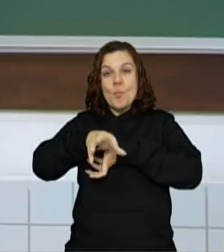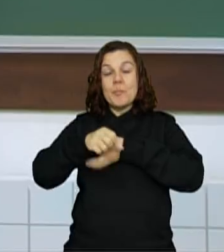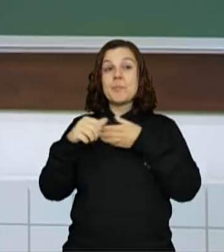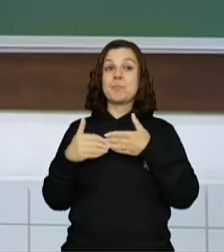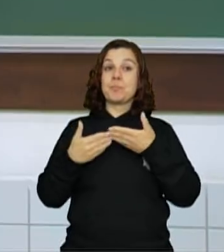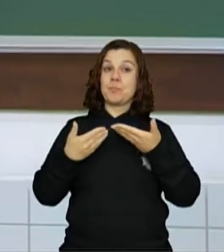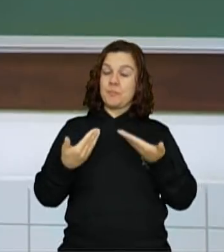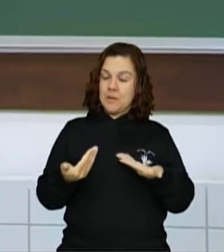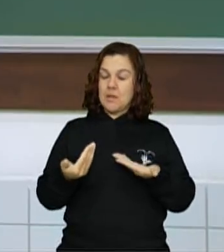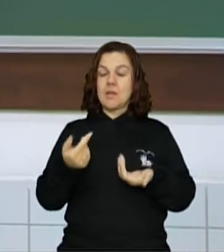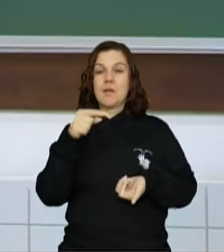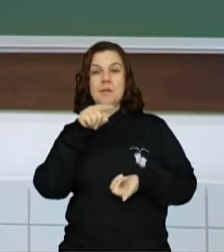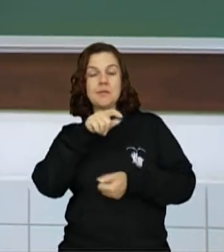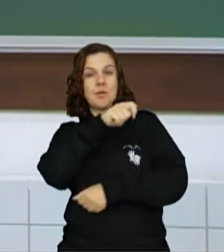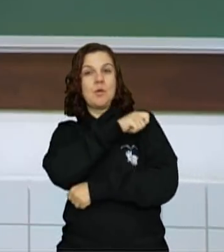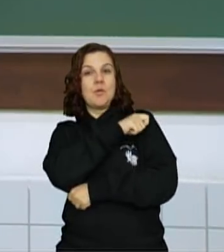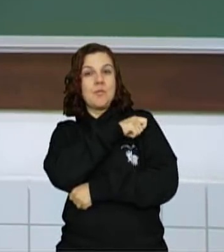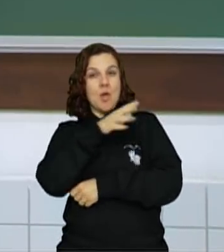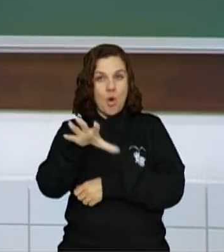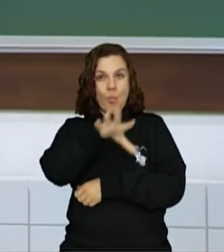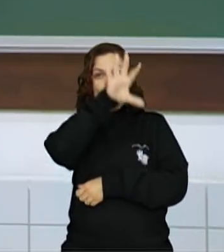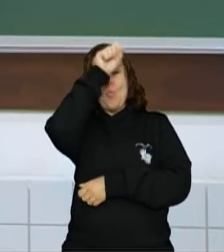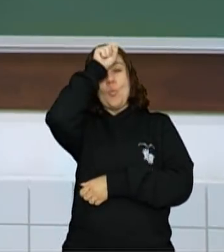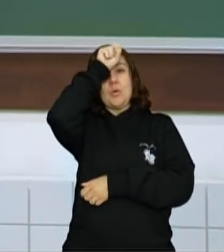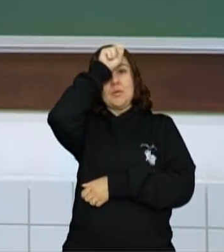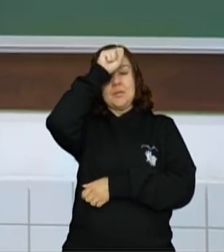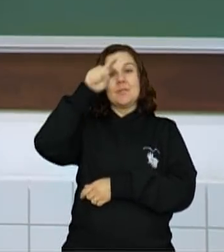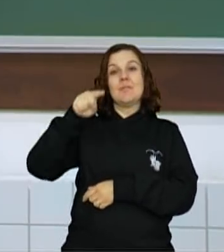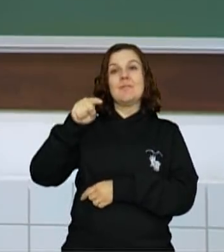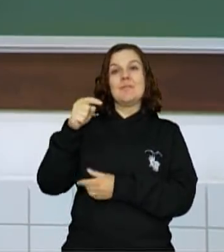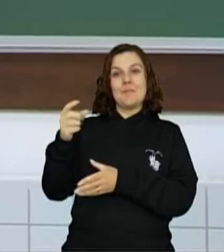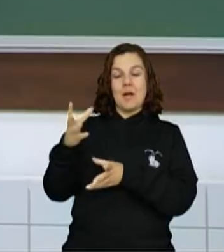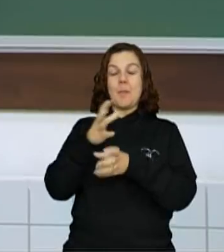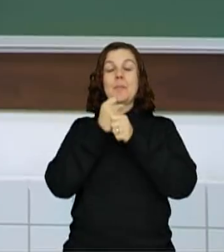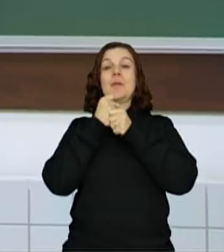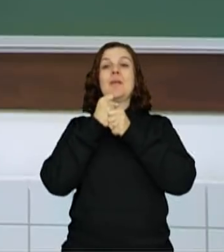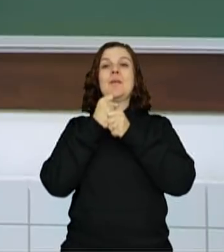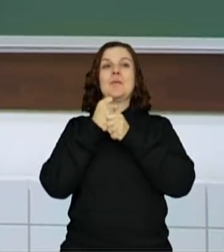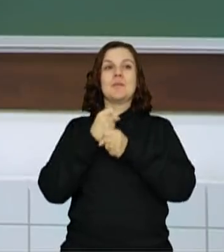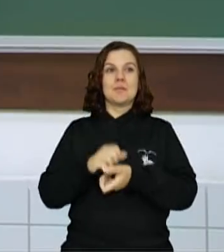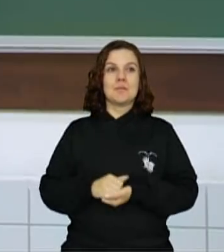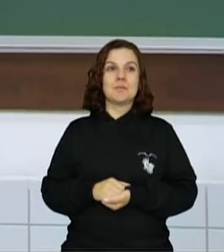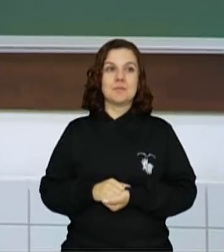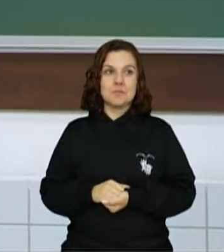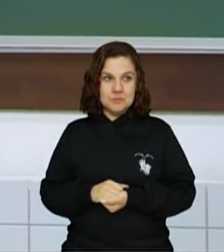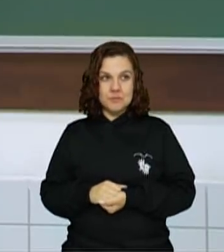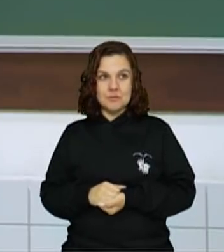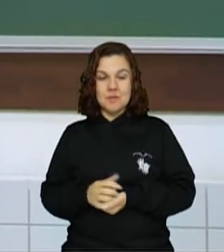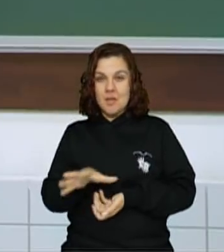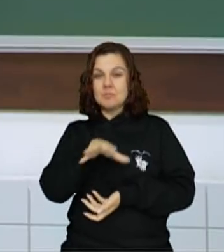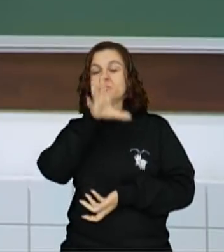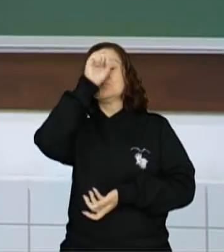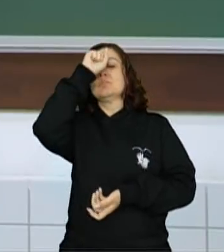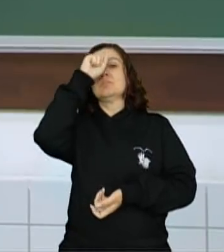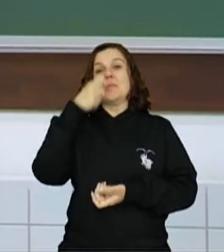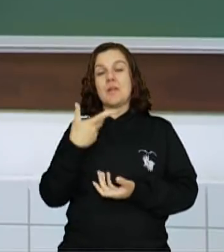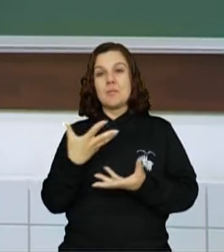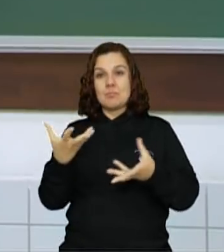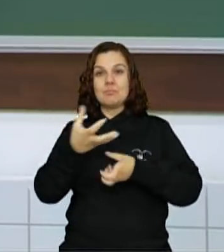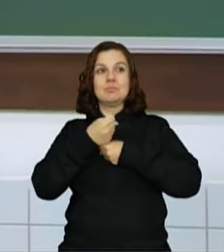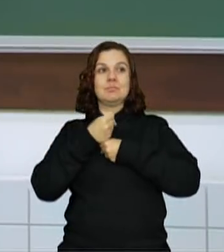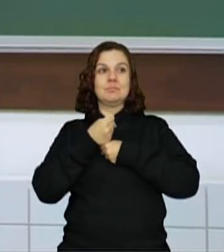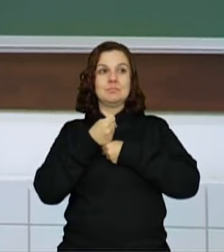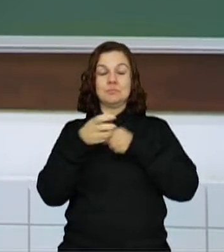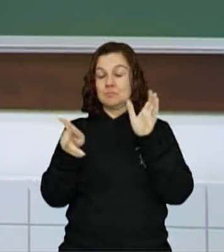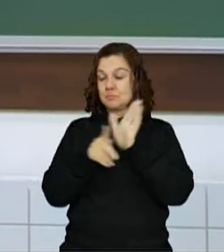Então, o aluno absorveu o conteúdo, ele sentiu o conteúdo, ele aspirou, ele se